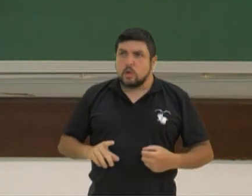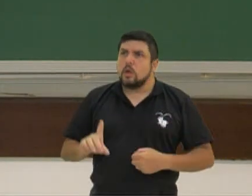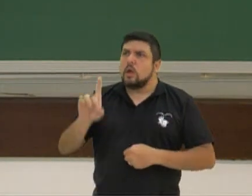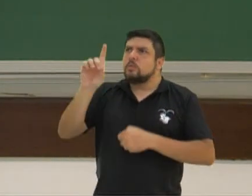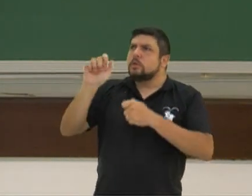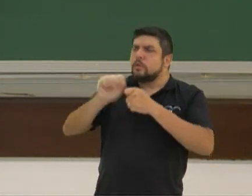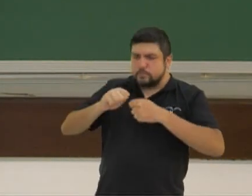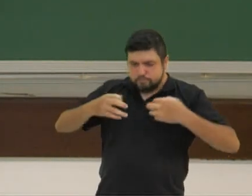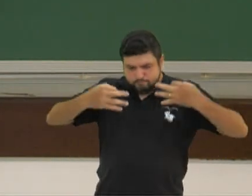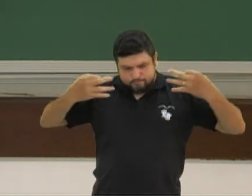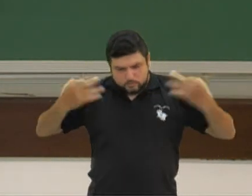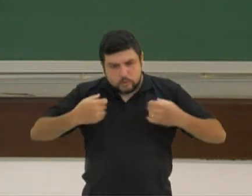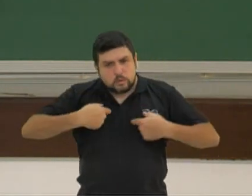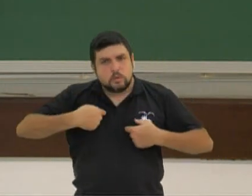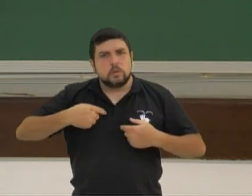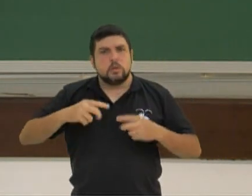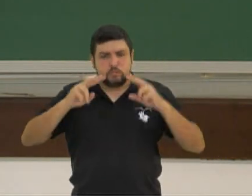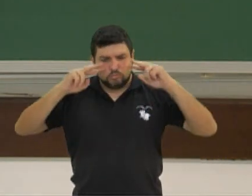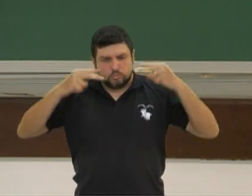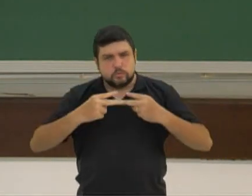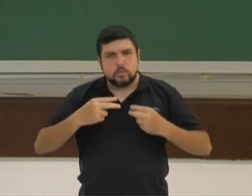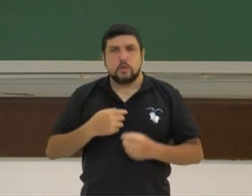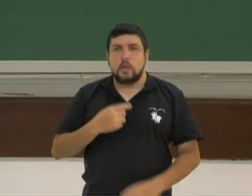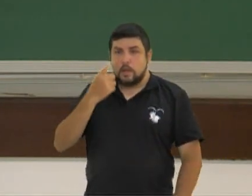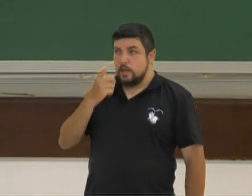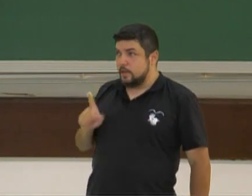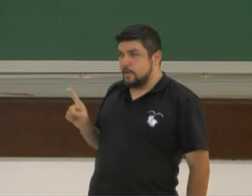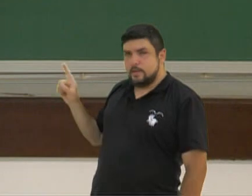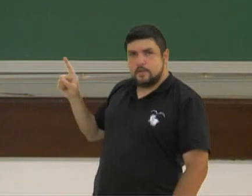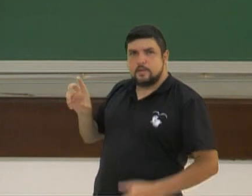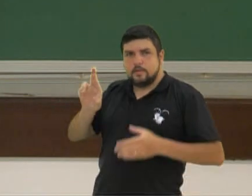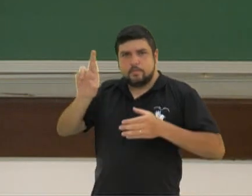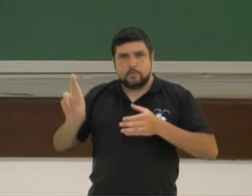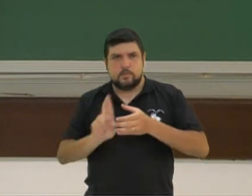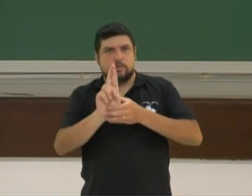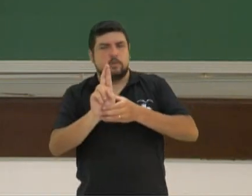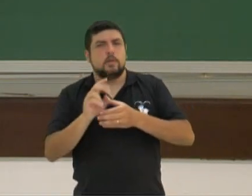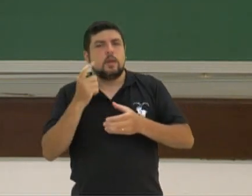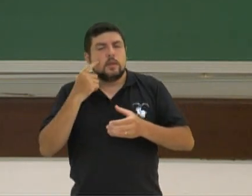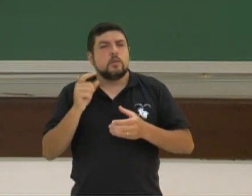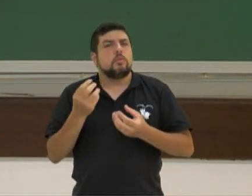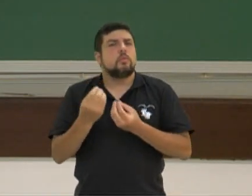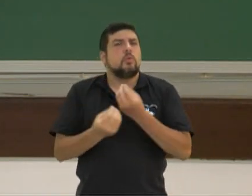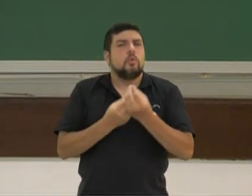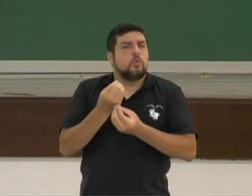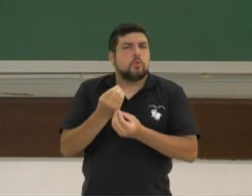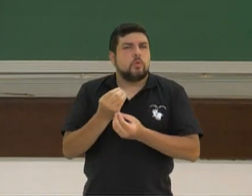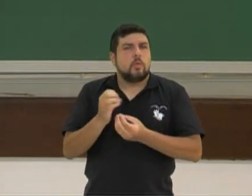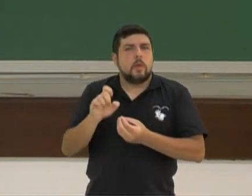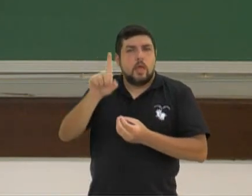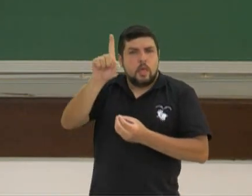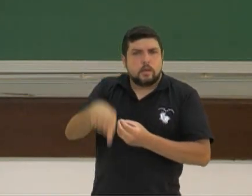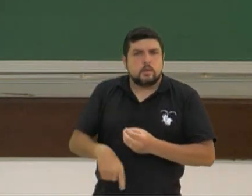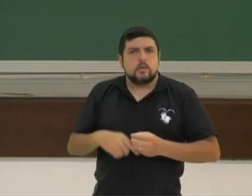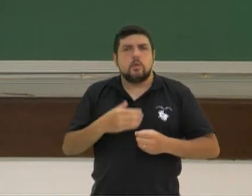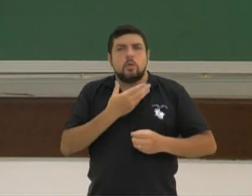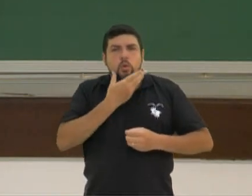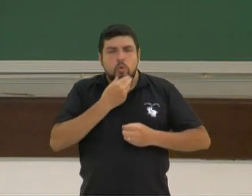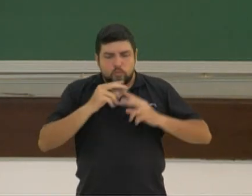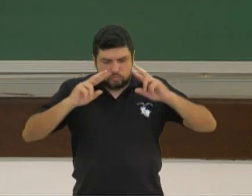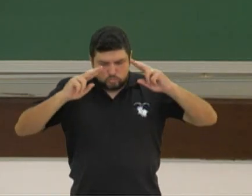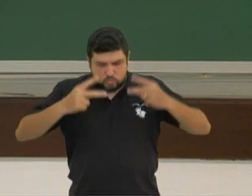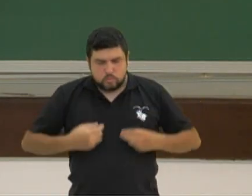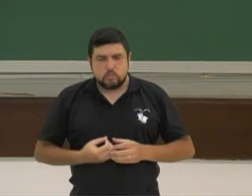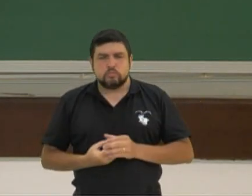E essa obra aqui, uma obra renascentista, ela vai mostrar isso. É a criação do homem. O